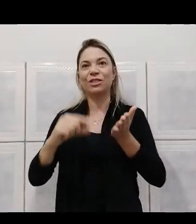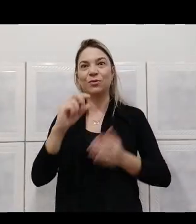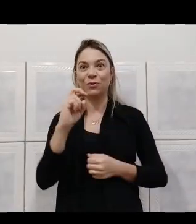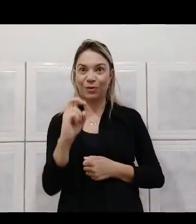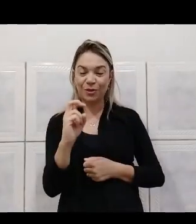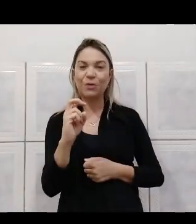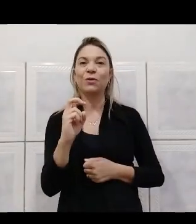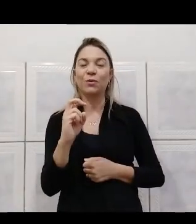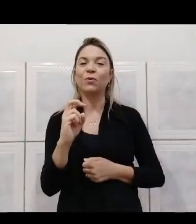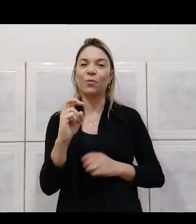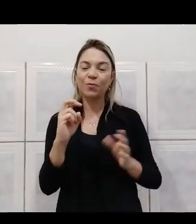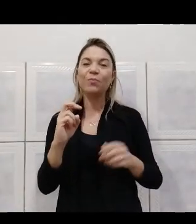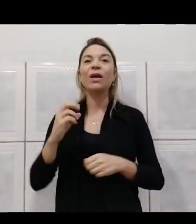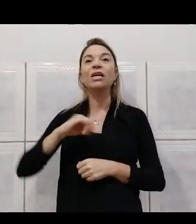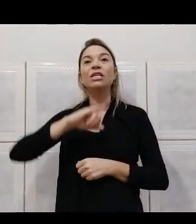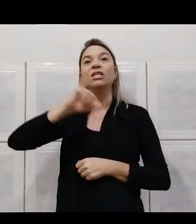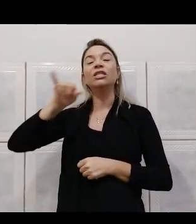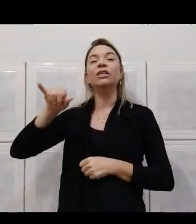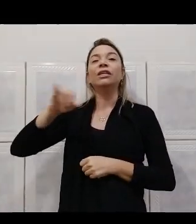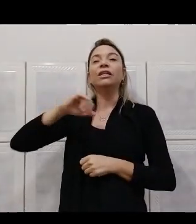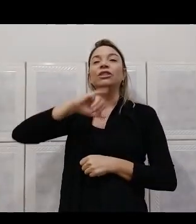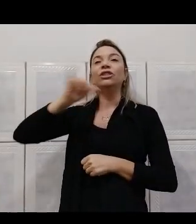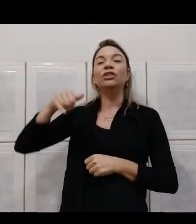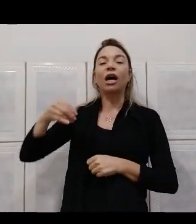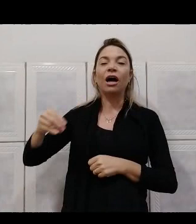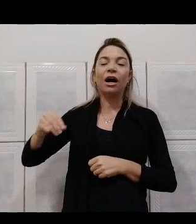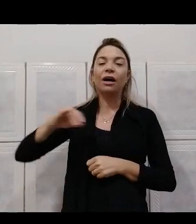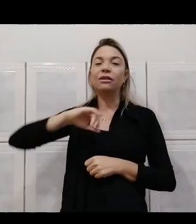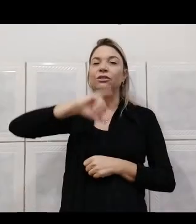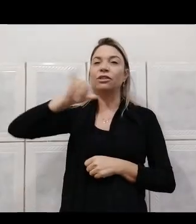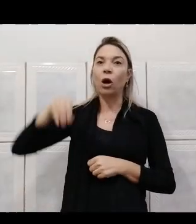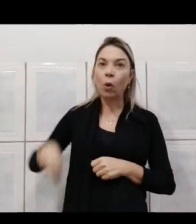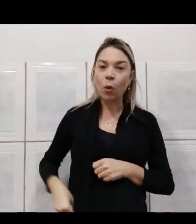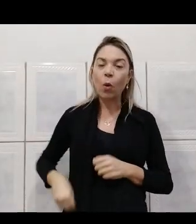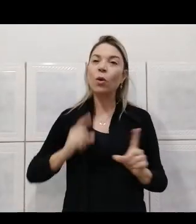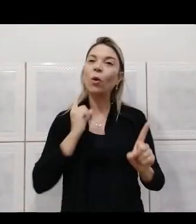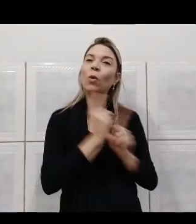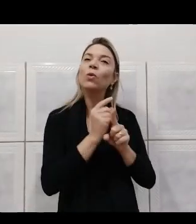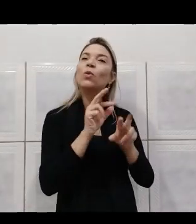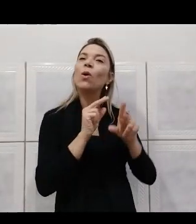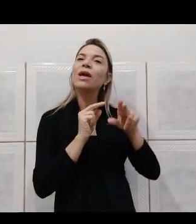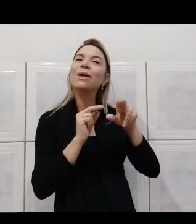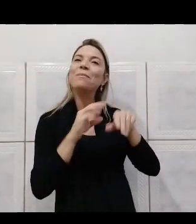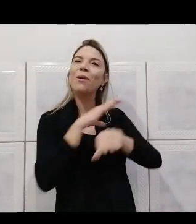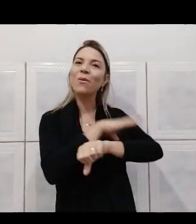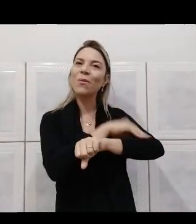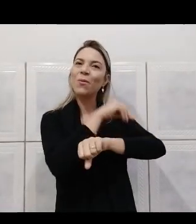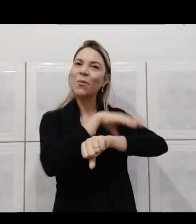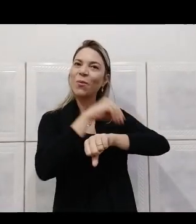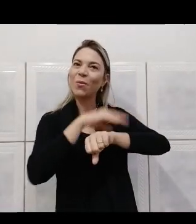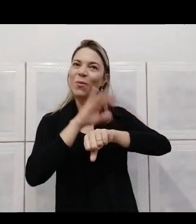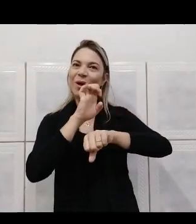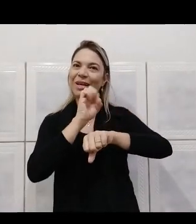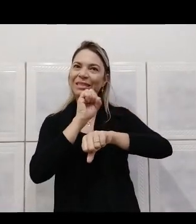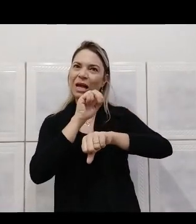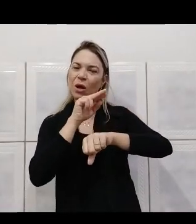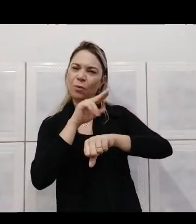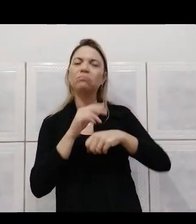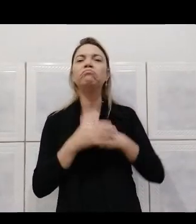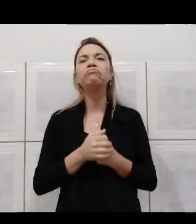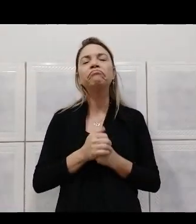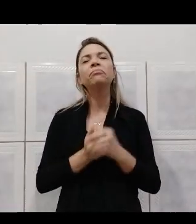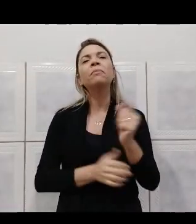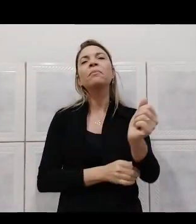depois que Esaú pergunta a seu irmão quem são aqueles que estavam com ele,